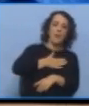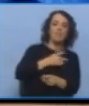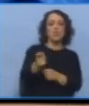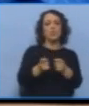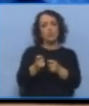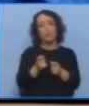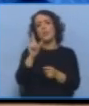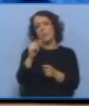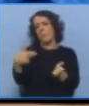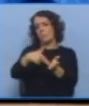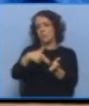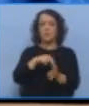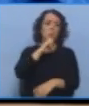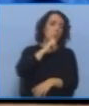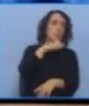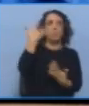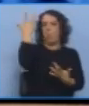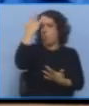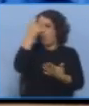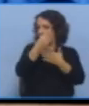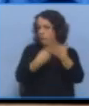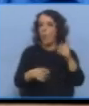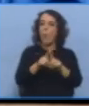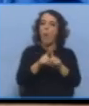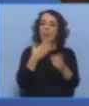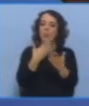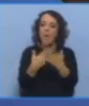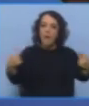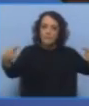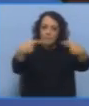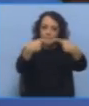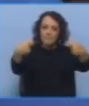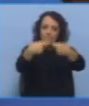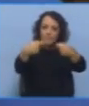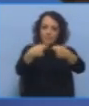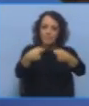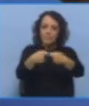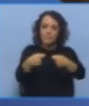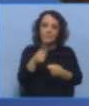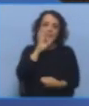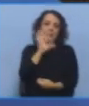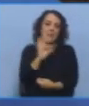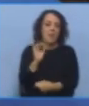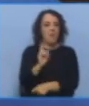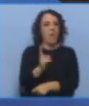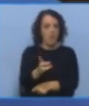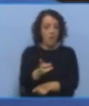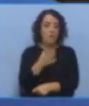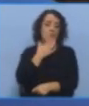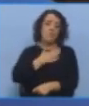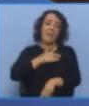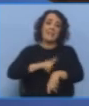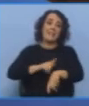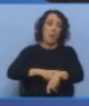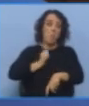com padres, ou bispos, enfim. E vamos juntando. Criando compatibilidades? Procurando essas compatibilidades. E assim vivemos estes tempos